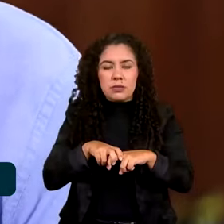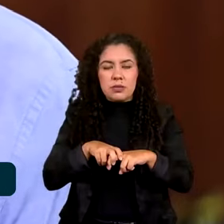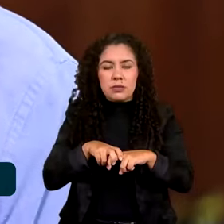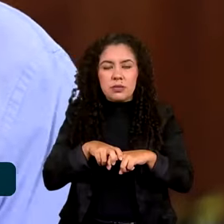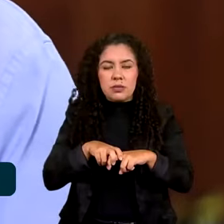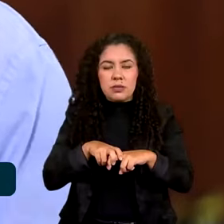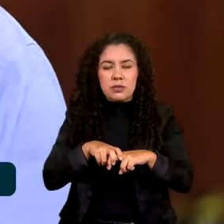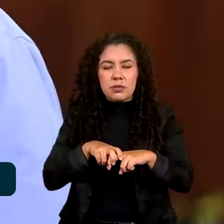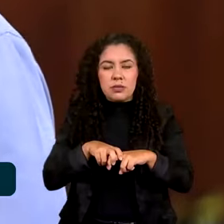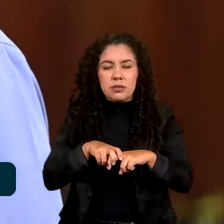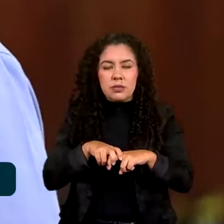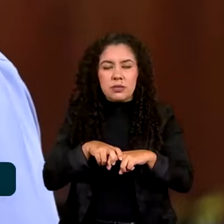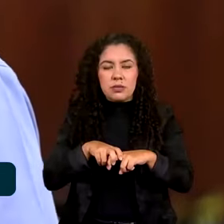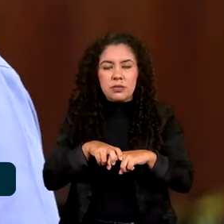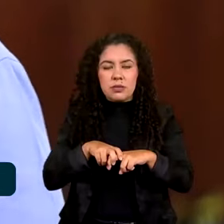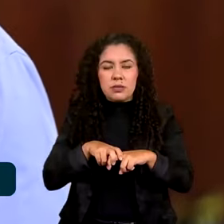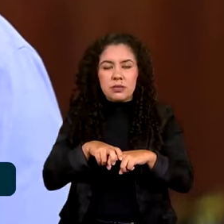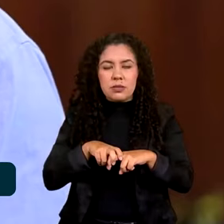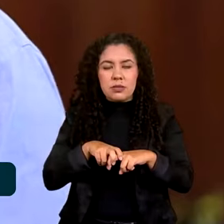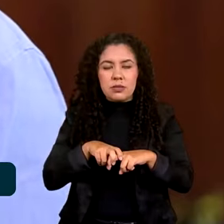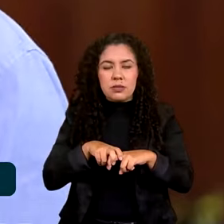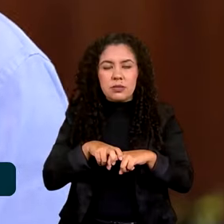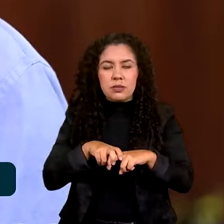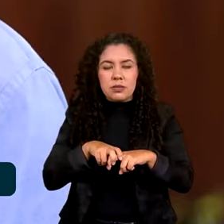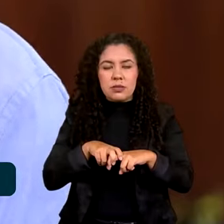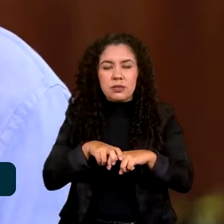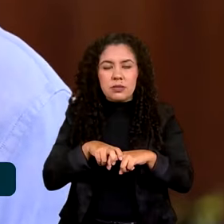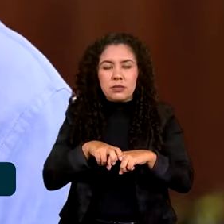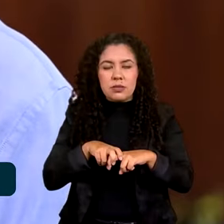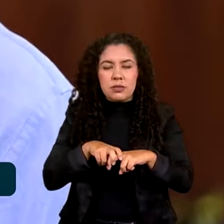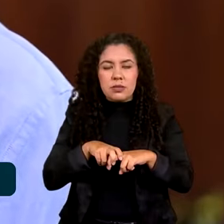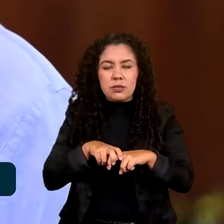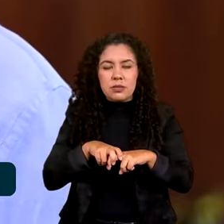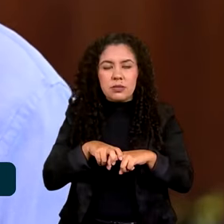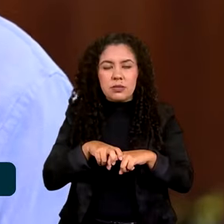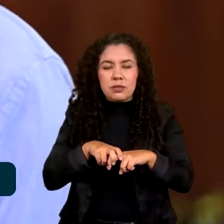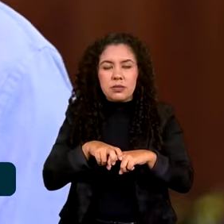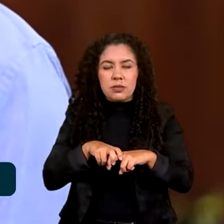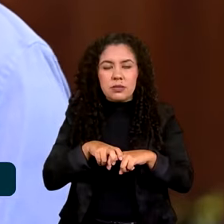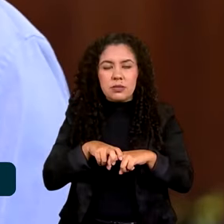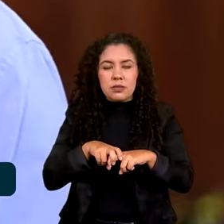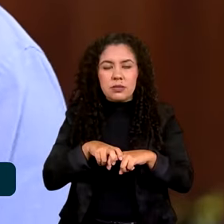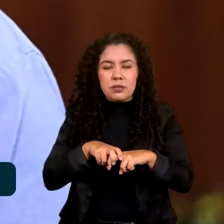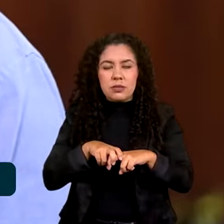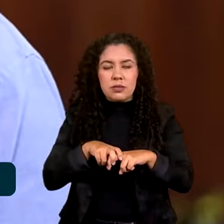que ela produzir qualquer aparelho para melhorar, sabe, a investigação de doenças e, ao mesmo tempo, de remédios.